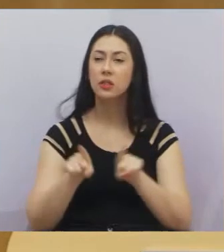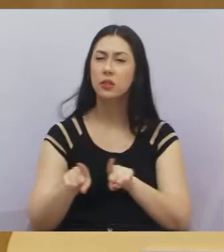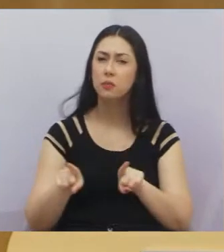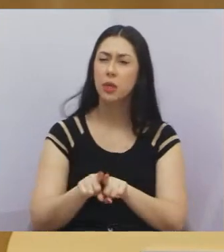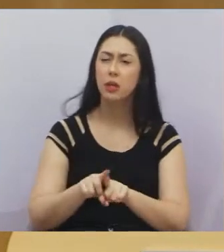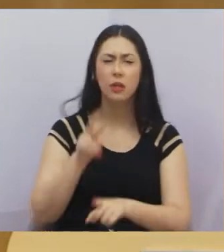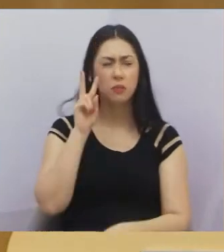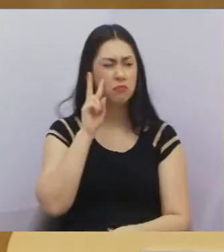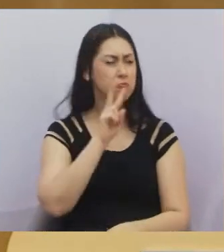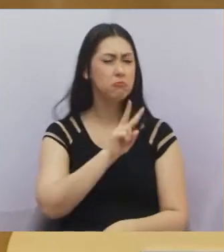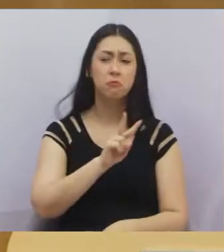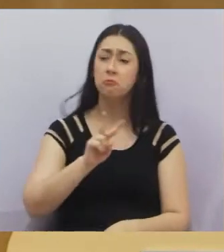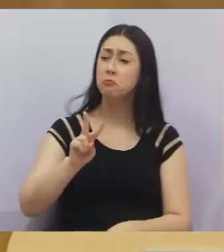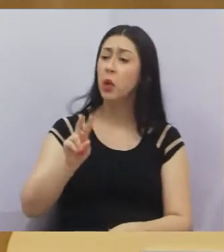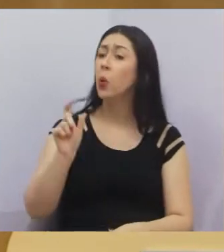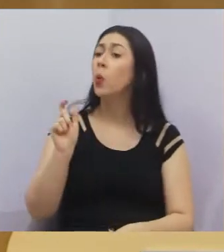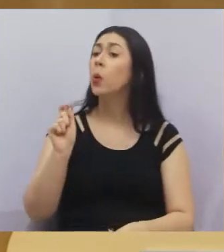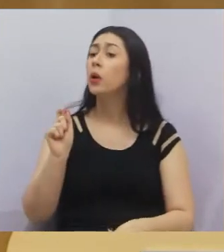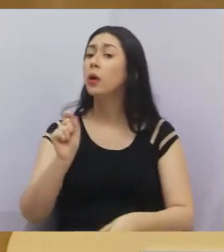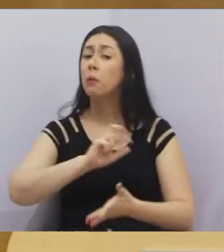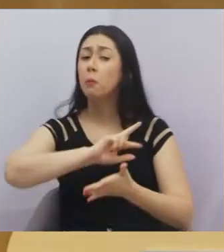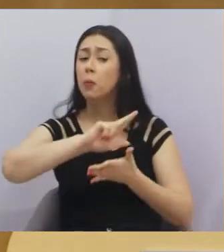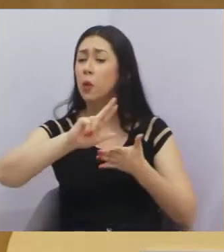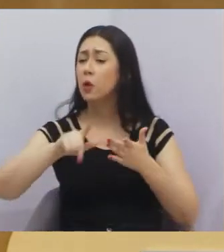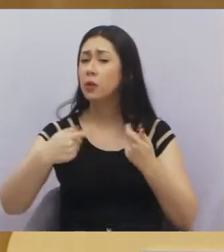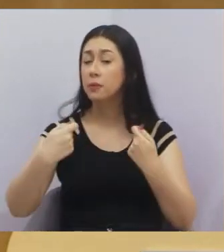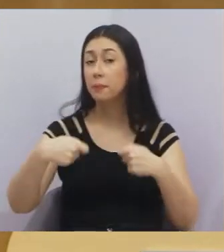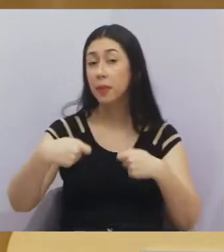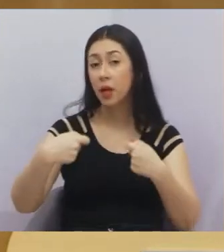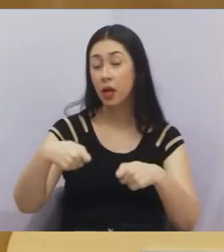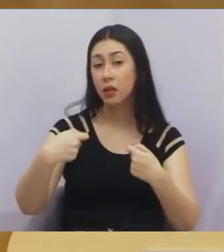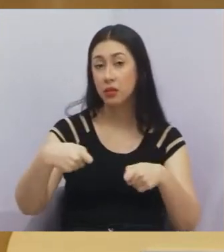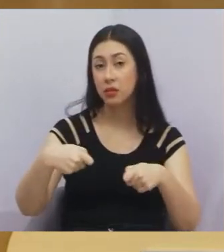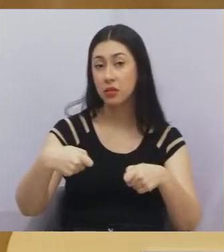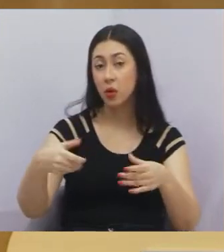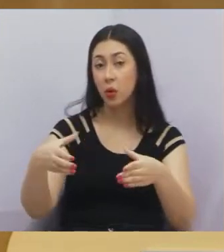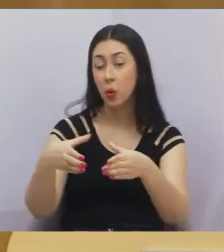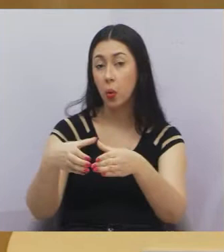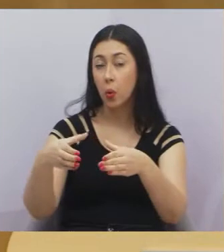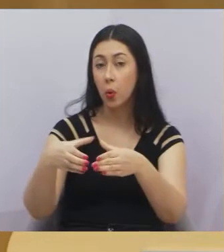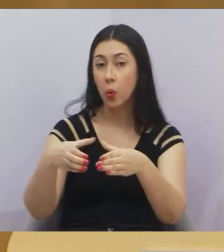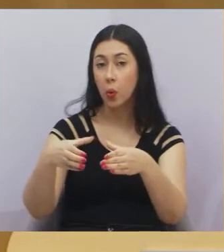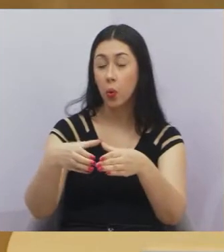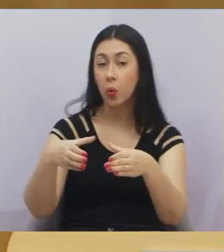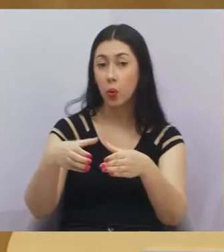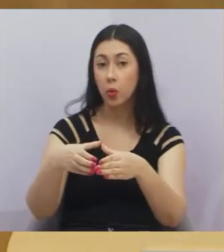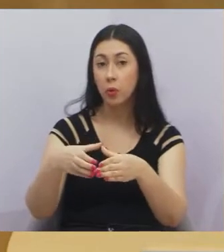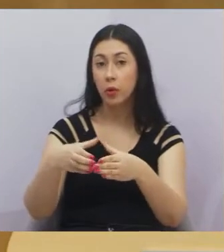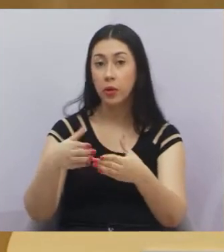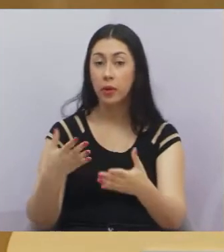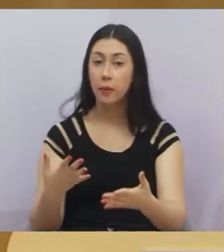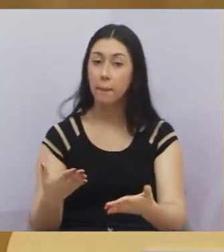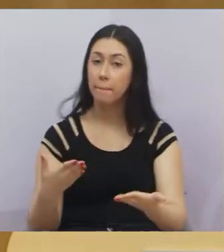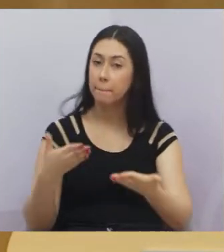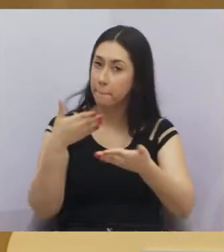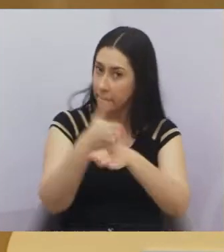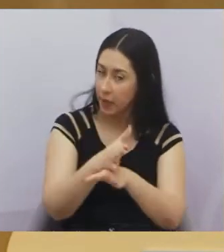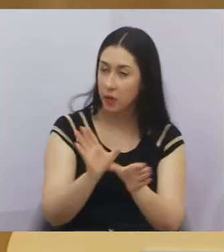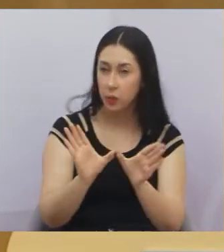ouvir os anseios e as necessidades das pessoas que irão compor este